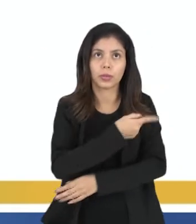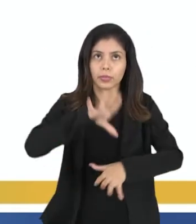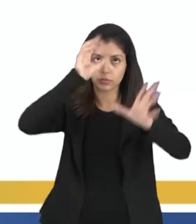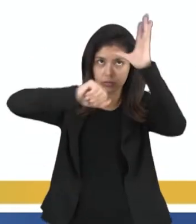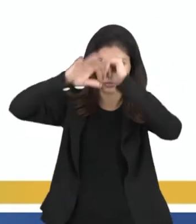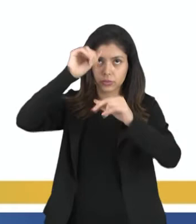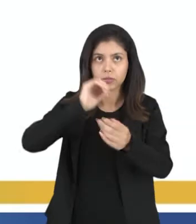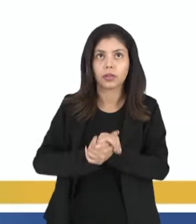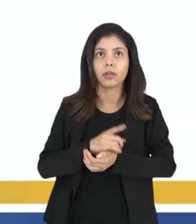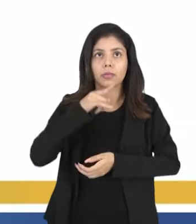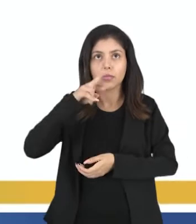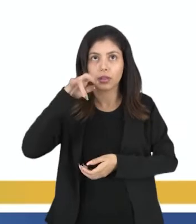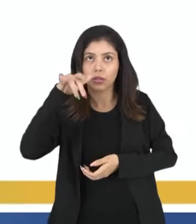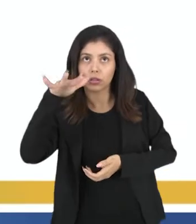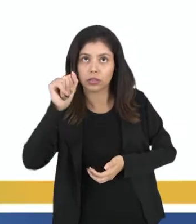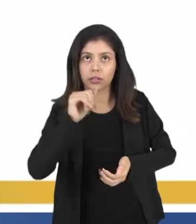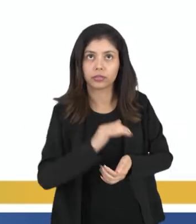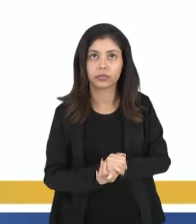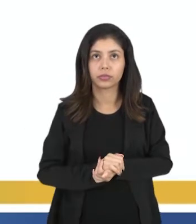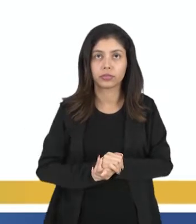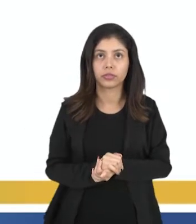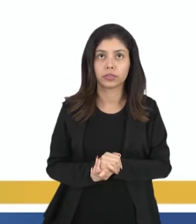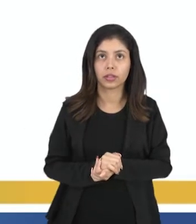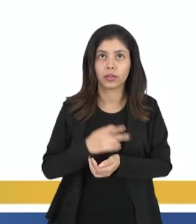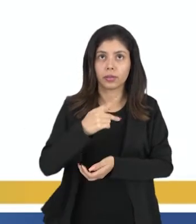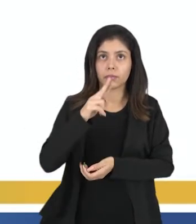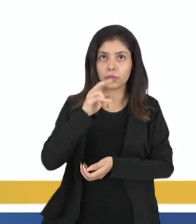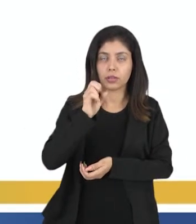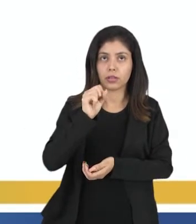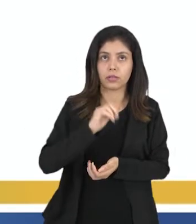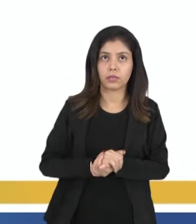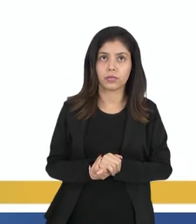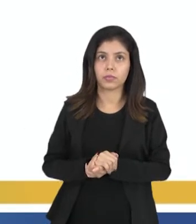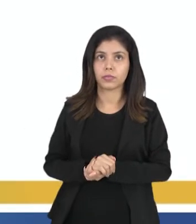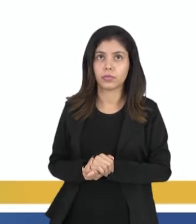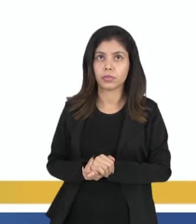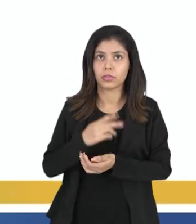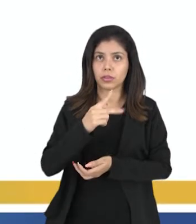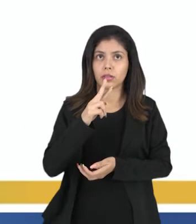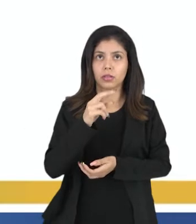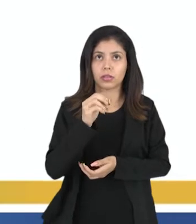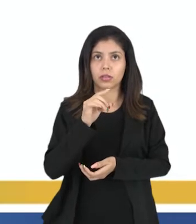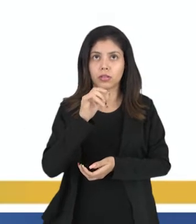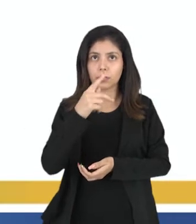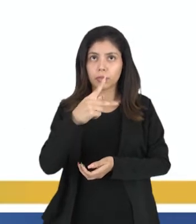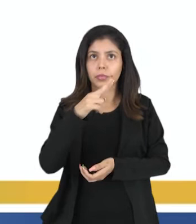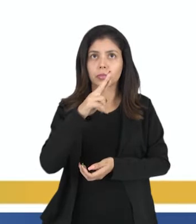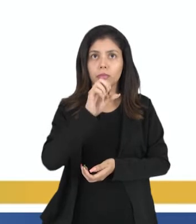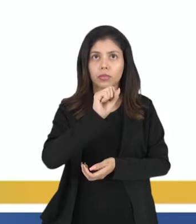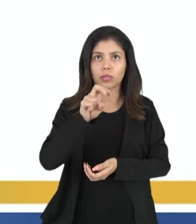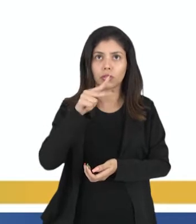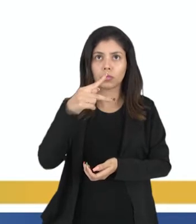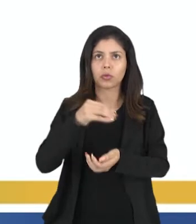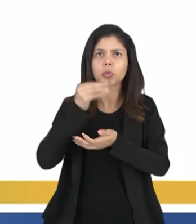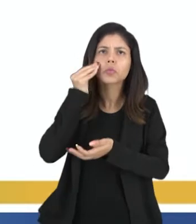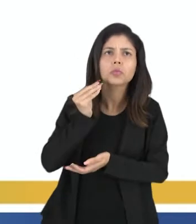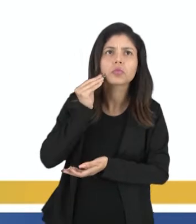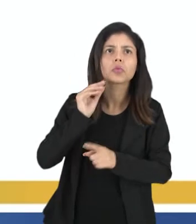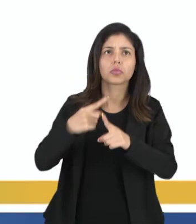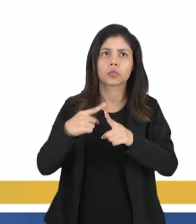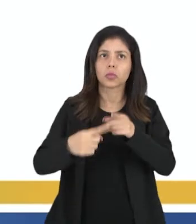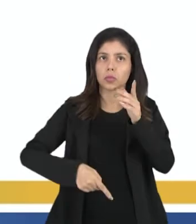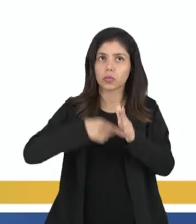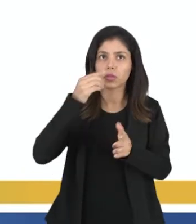nosso conhecimento, malogrando-se esses pressupostos, tentemos, pois,